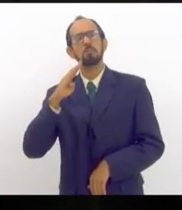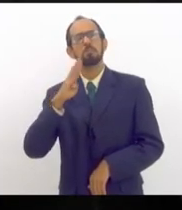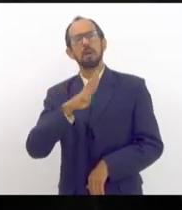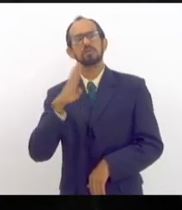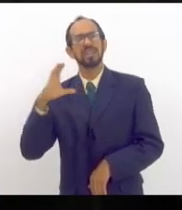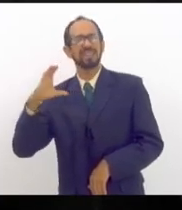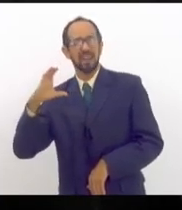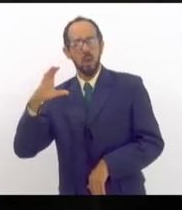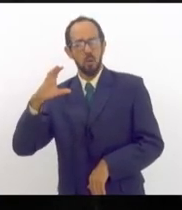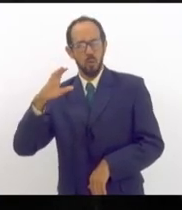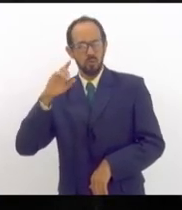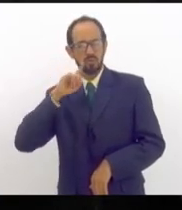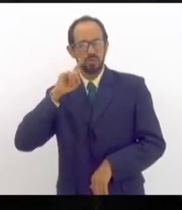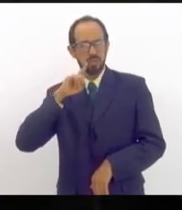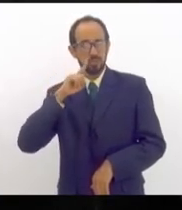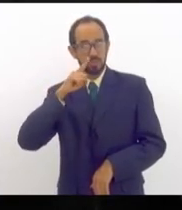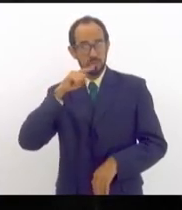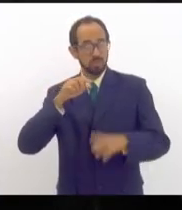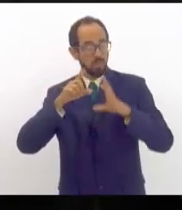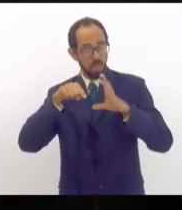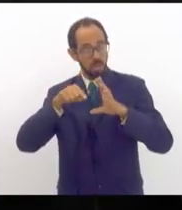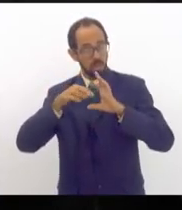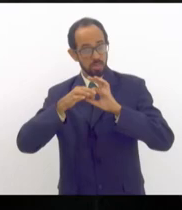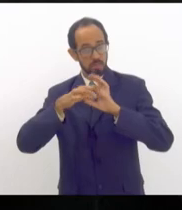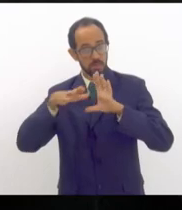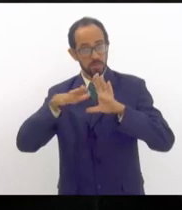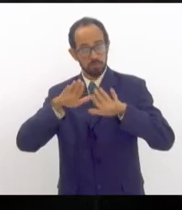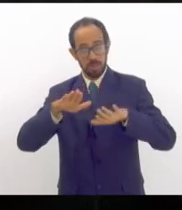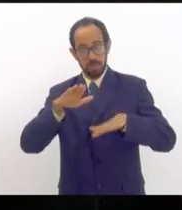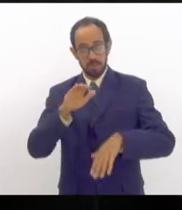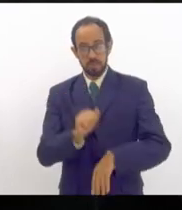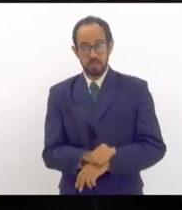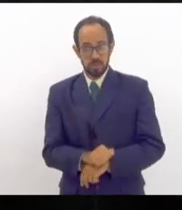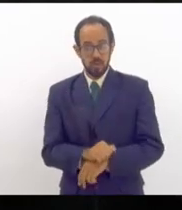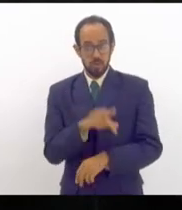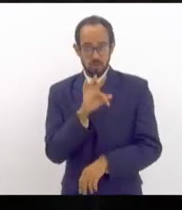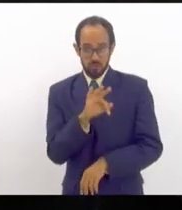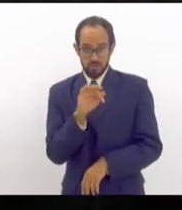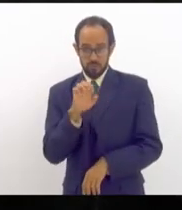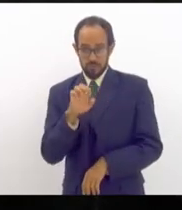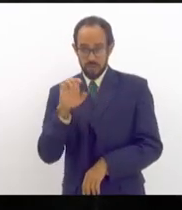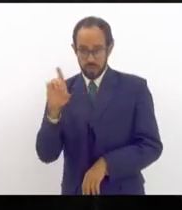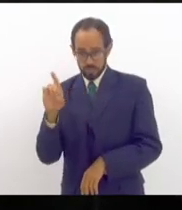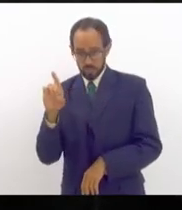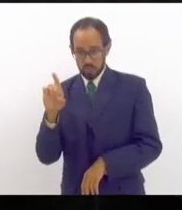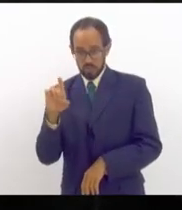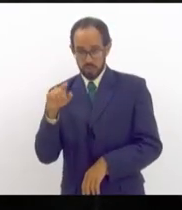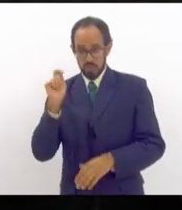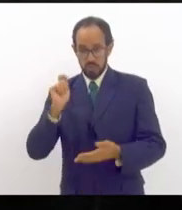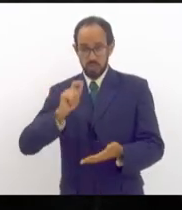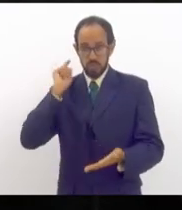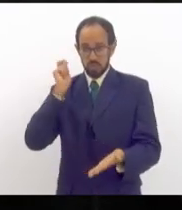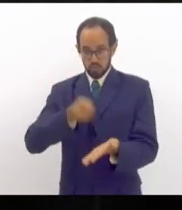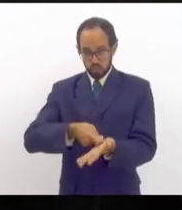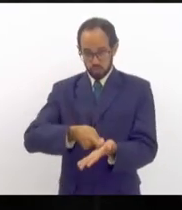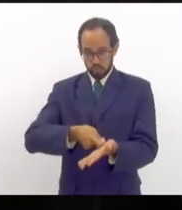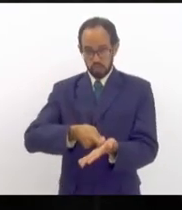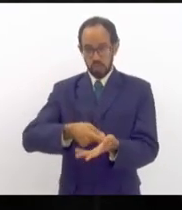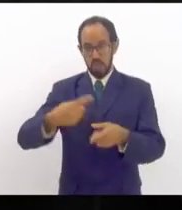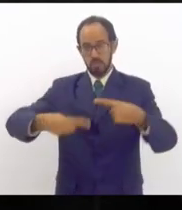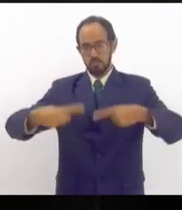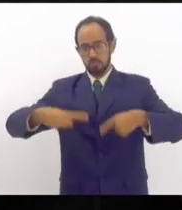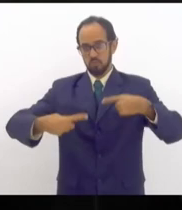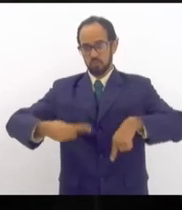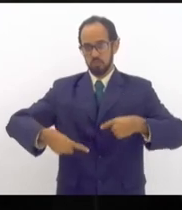que é independente mas o banco central americano que dita a política